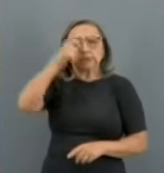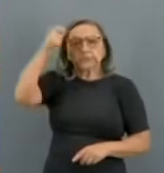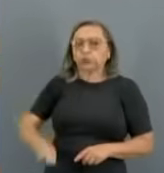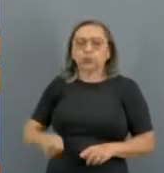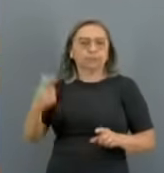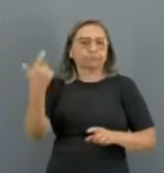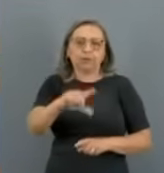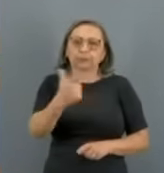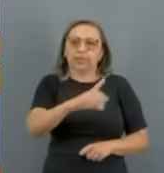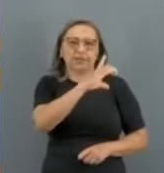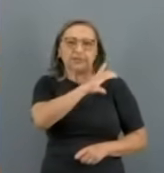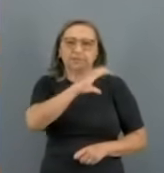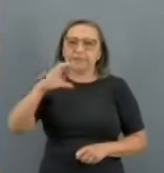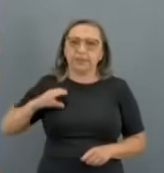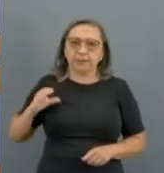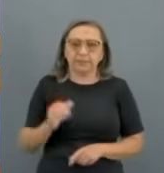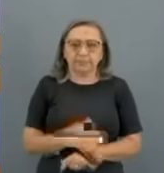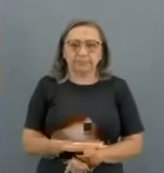há CPI.